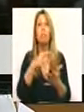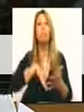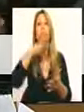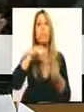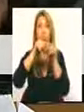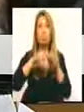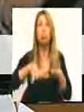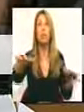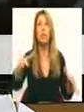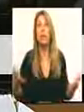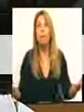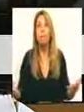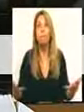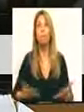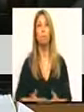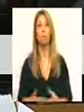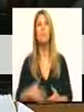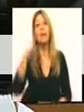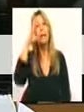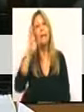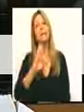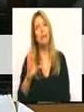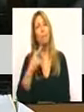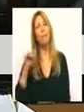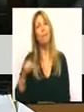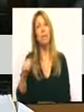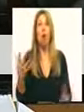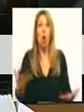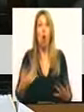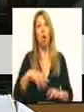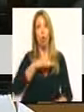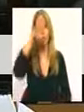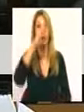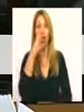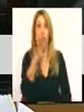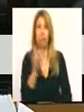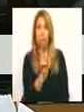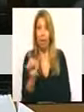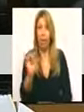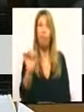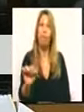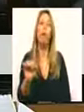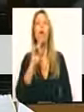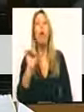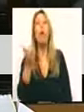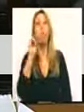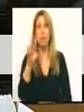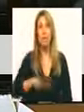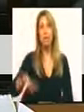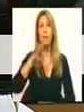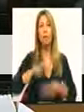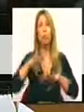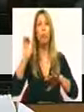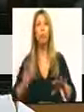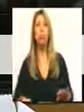situação. Sabemos sim, e estou a citar agora o Sr. Ministro, que provavelmente terá sido uma situação resultante